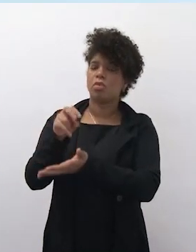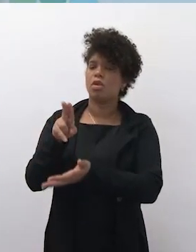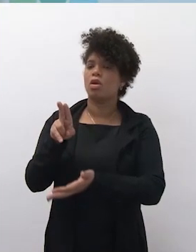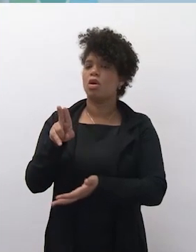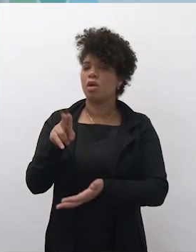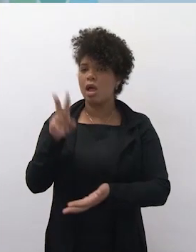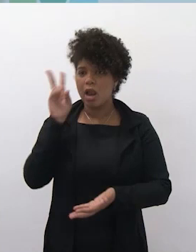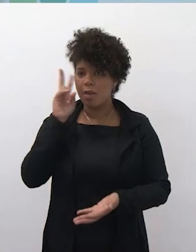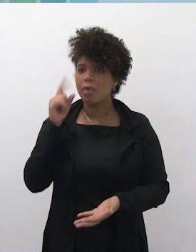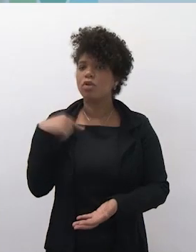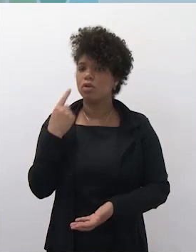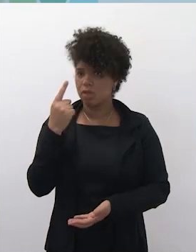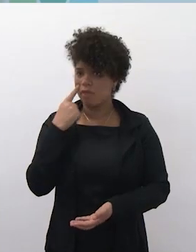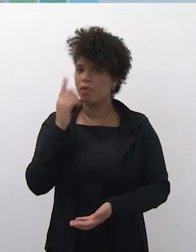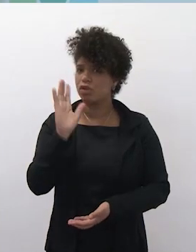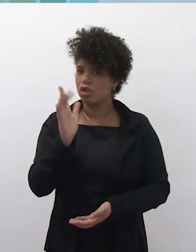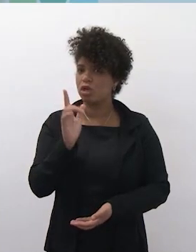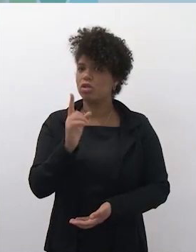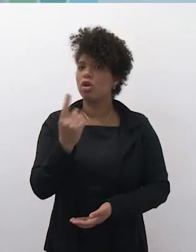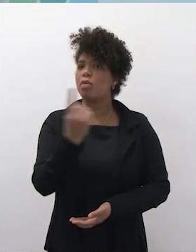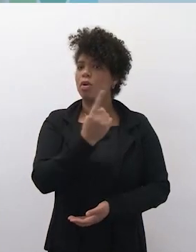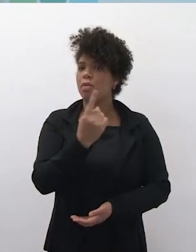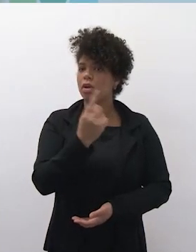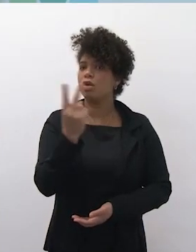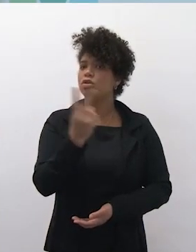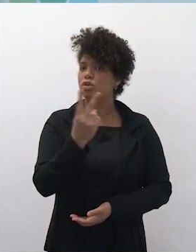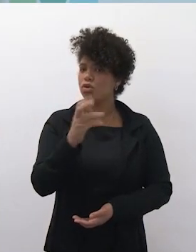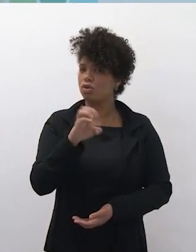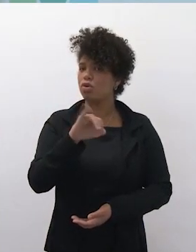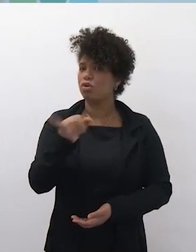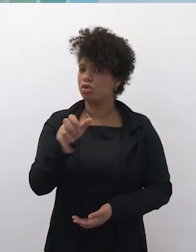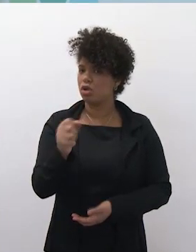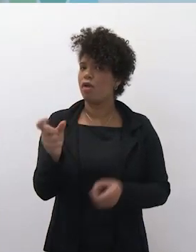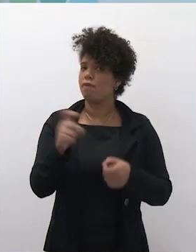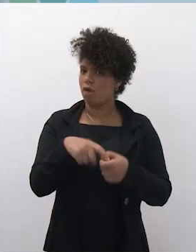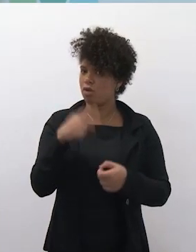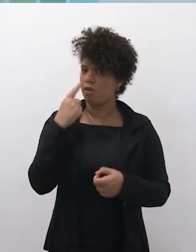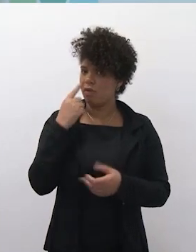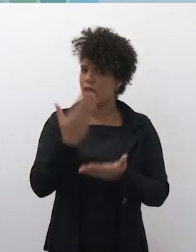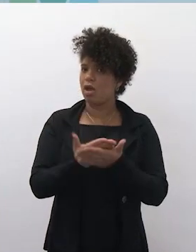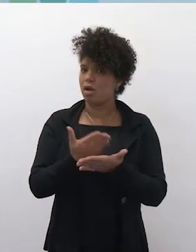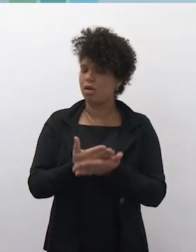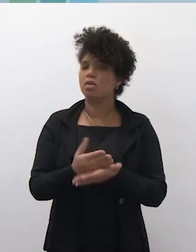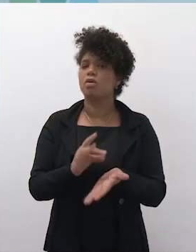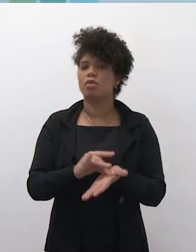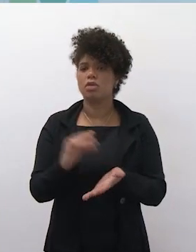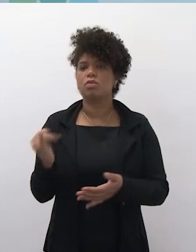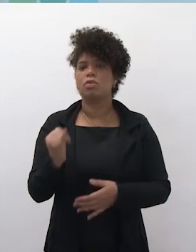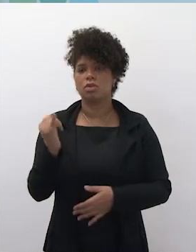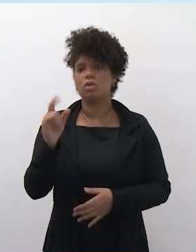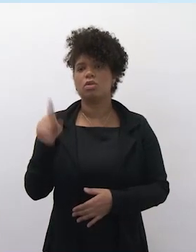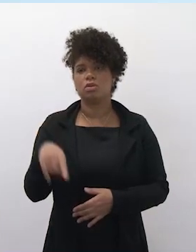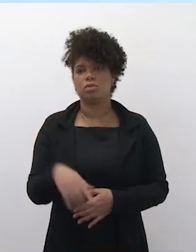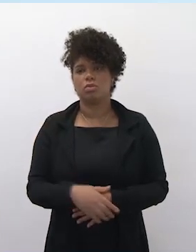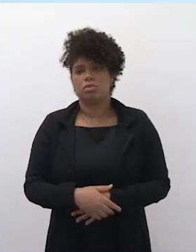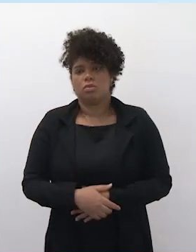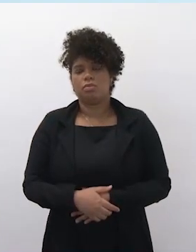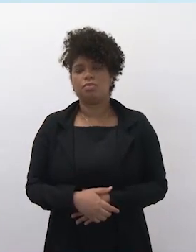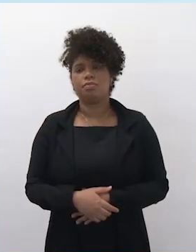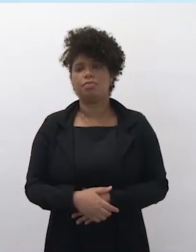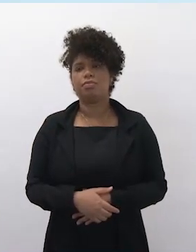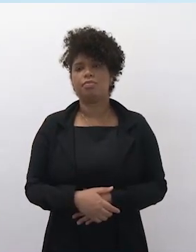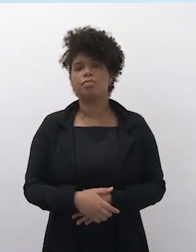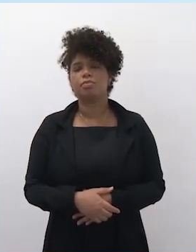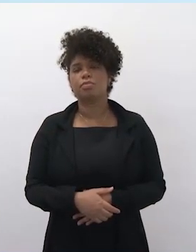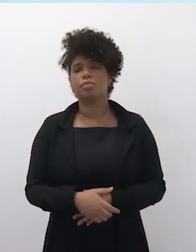viu lá no primeiro e segundo termo, né? Sim. Então, se não lembra, volta lá. Vamos lá, são aulas importantes, mas apesar